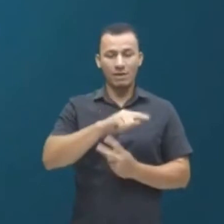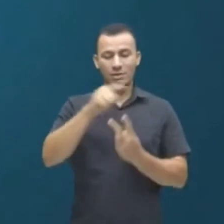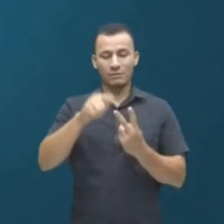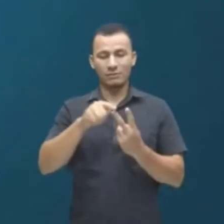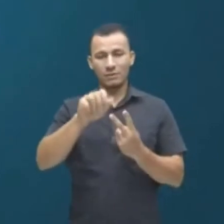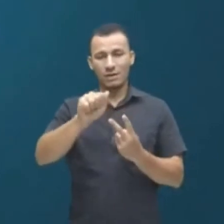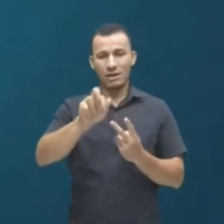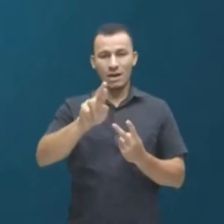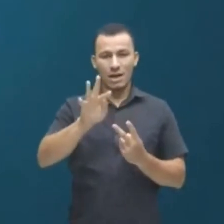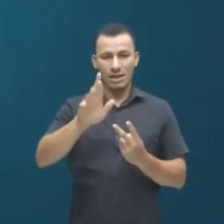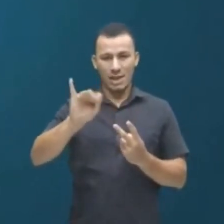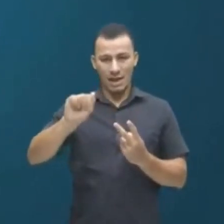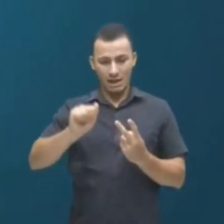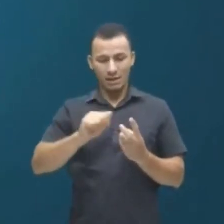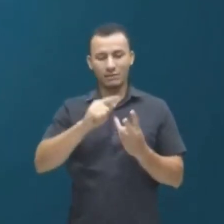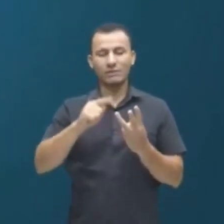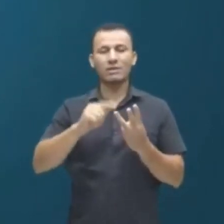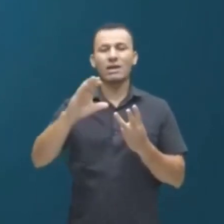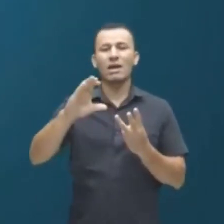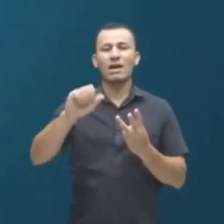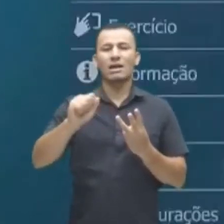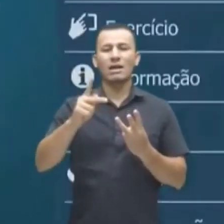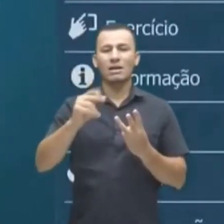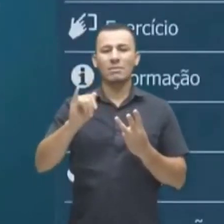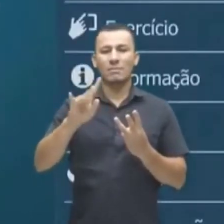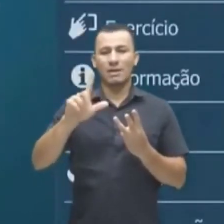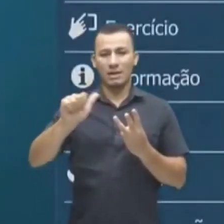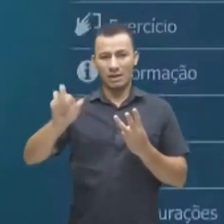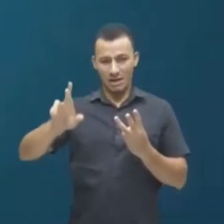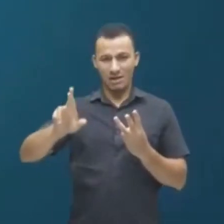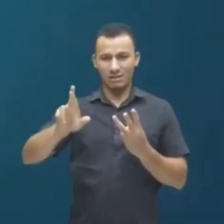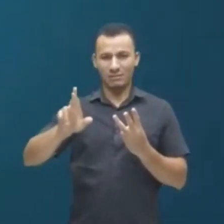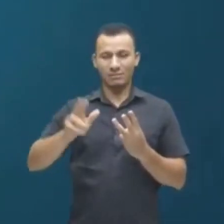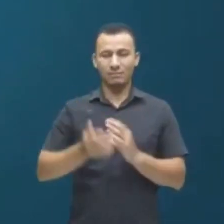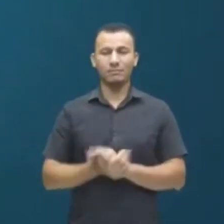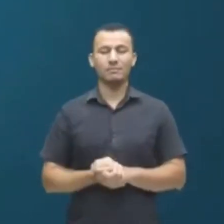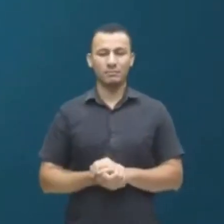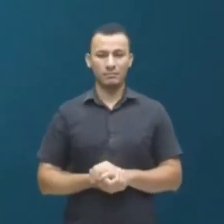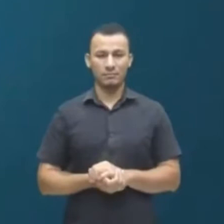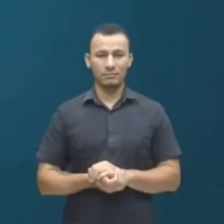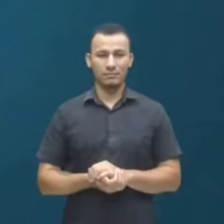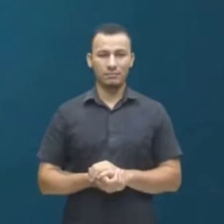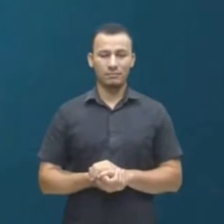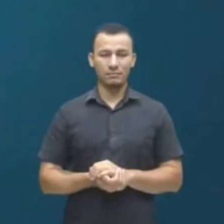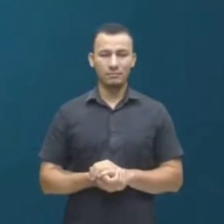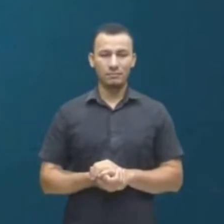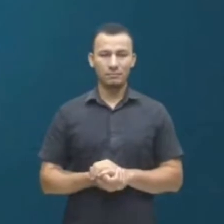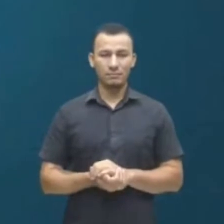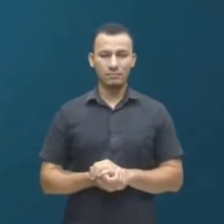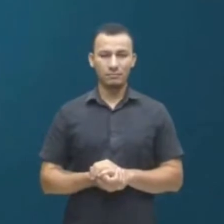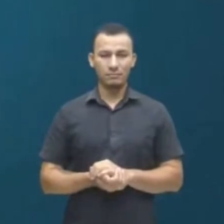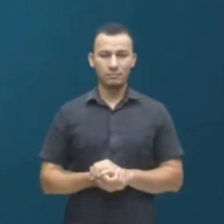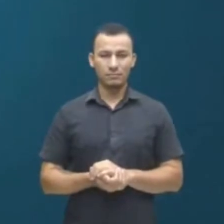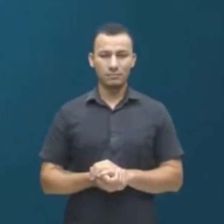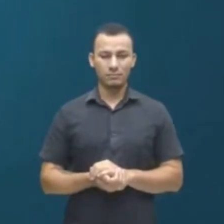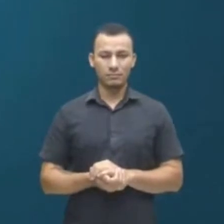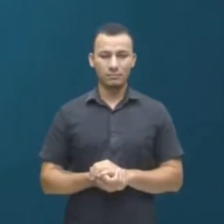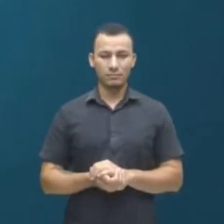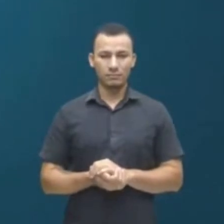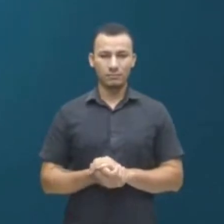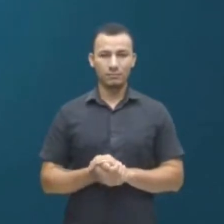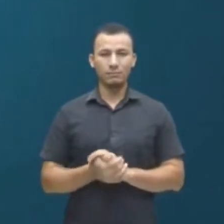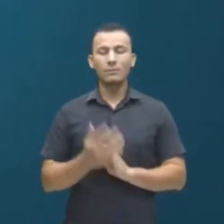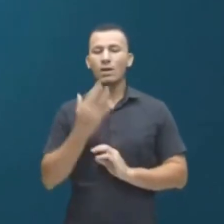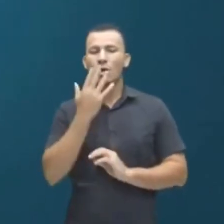Nós temos as artérias, deixa eu mostrar para vocês as artérias, de uma